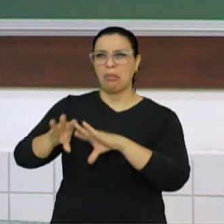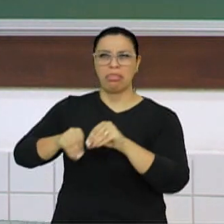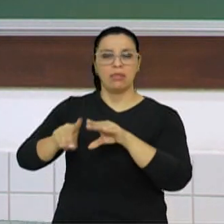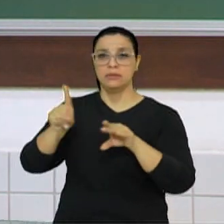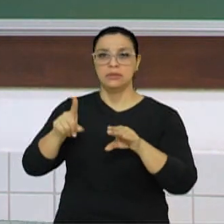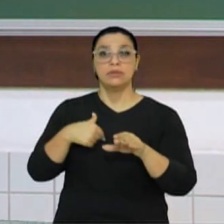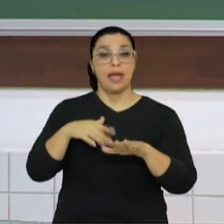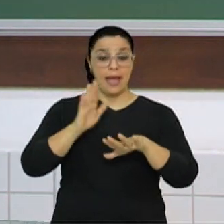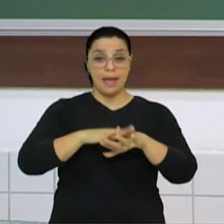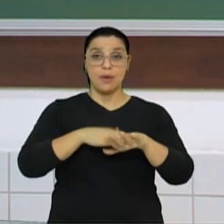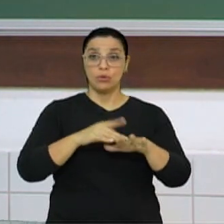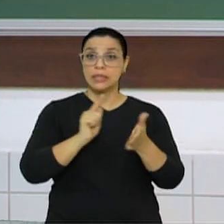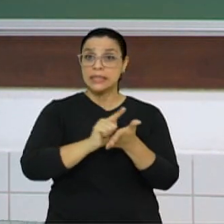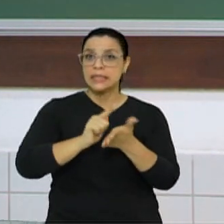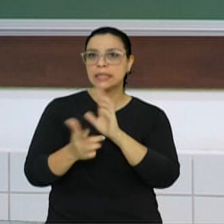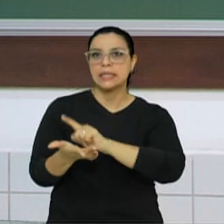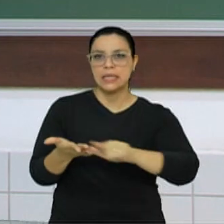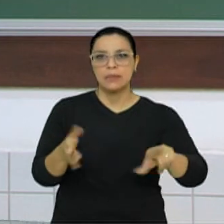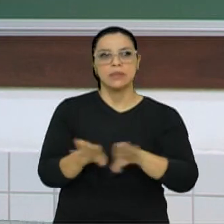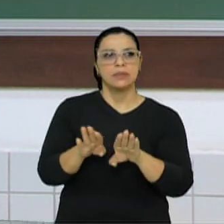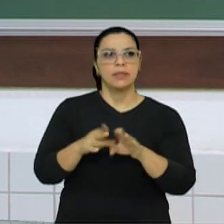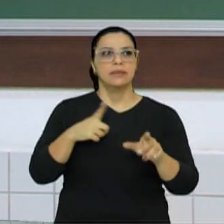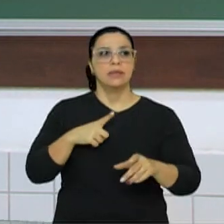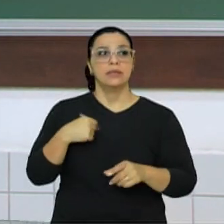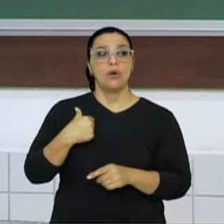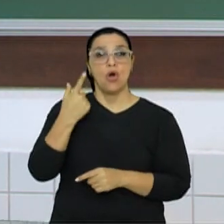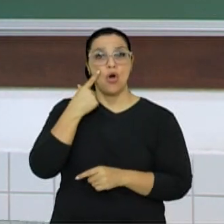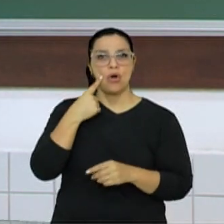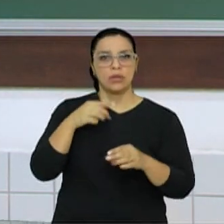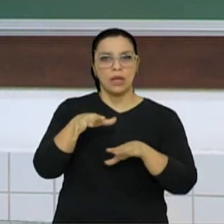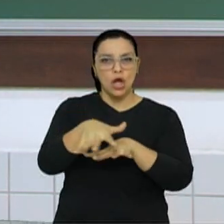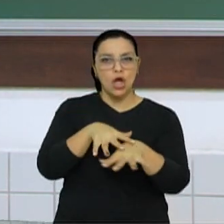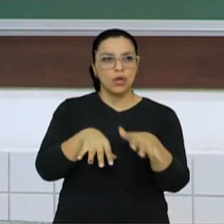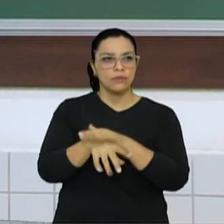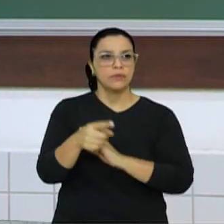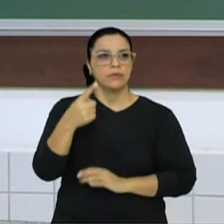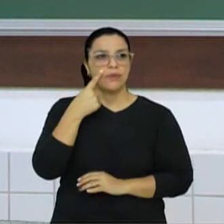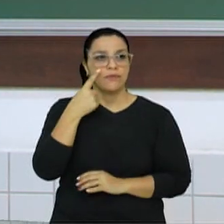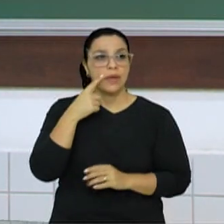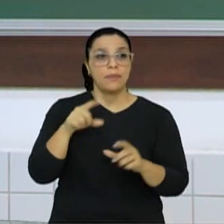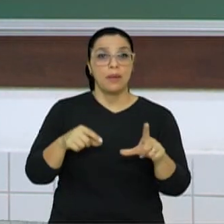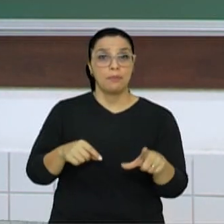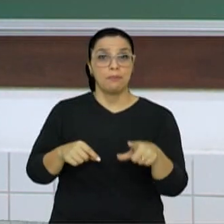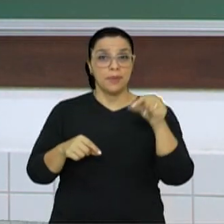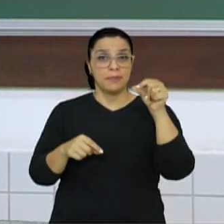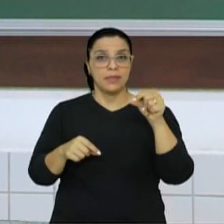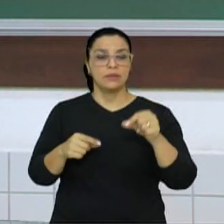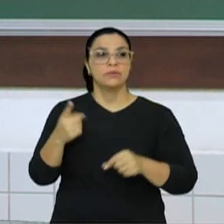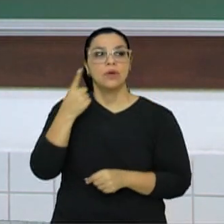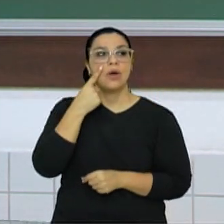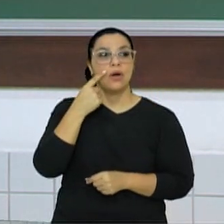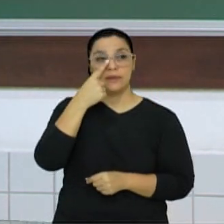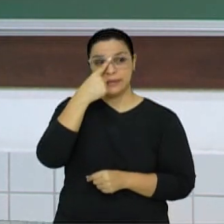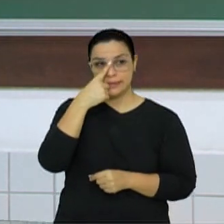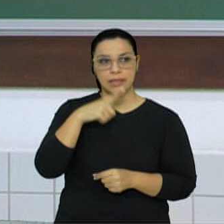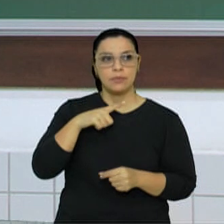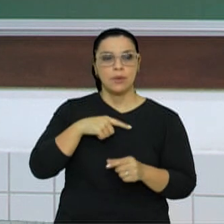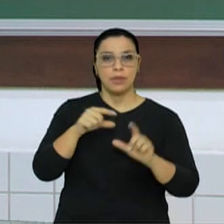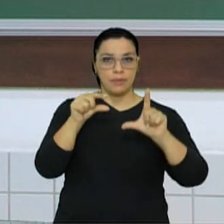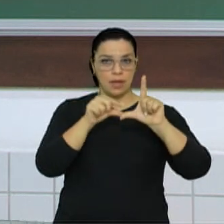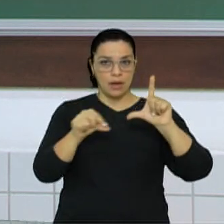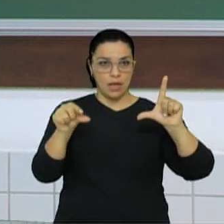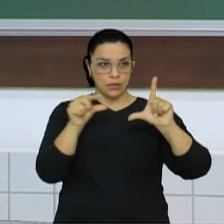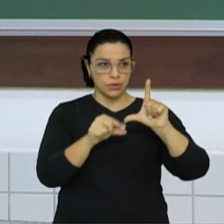a não ser que a mão esteja bem higienizada, bem lavadinha e tudo mais. Então vamos lá, gente. Primeiramente a gente vai colocar aqui, ó, dentro da minha legenda,